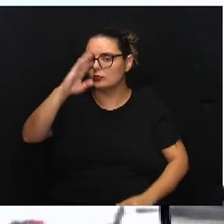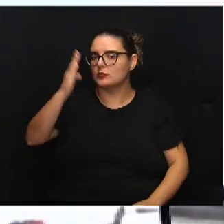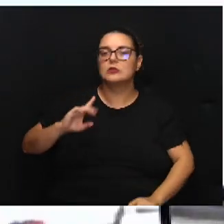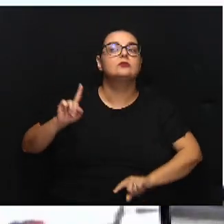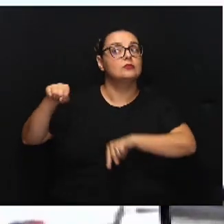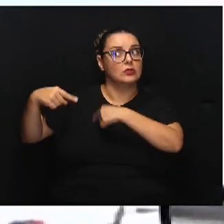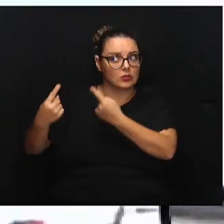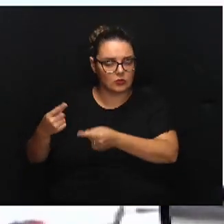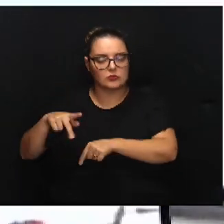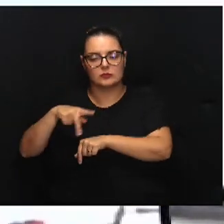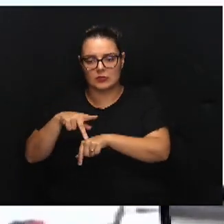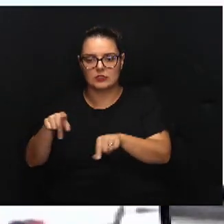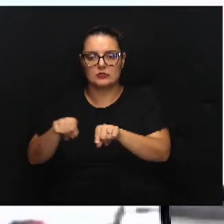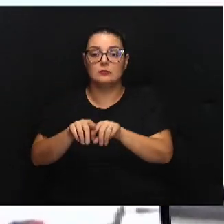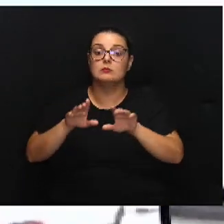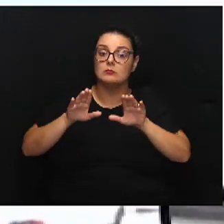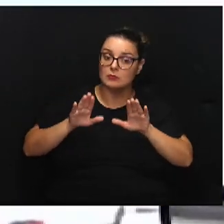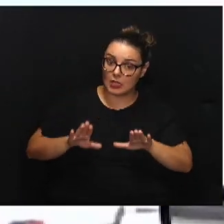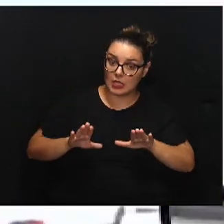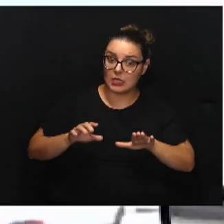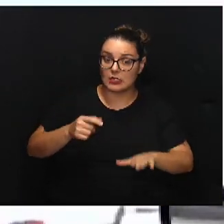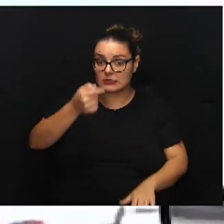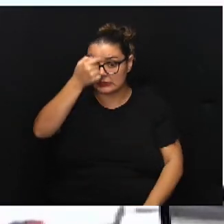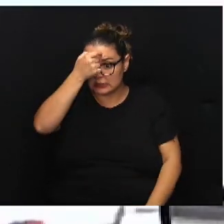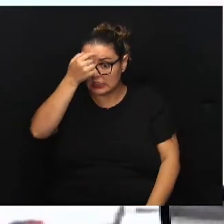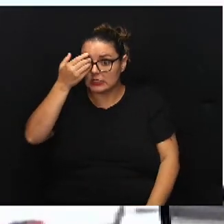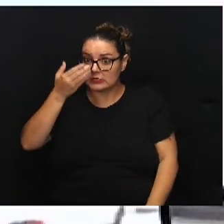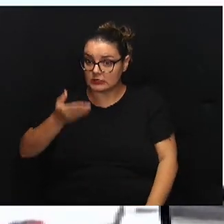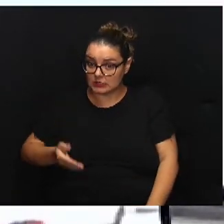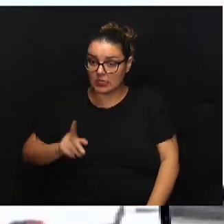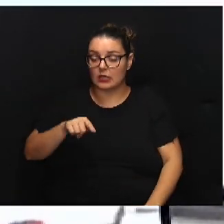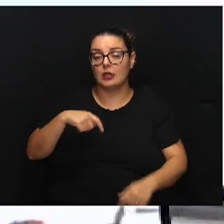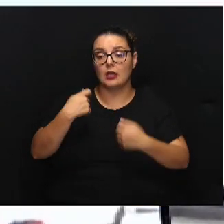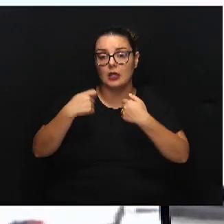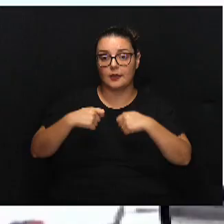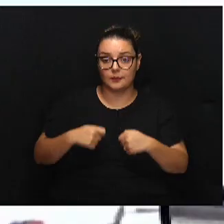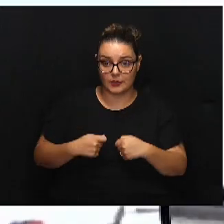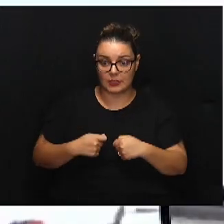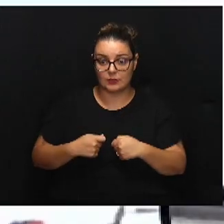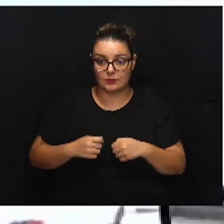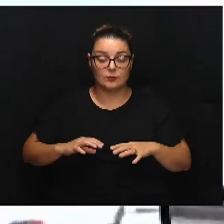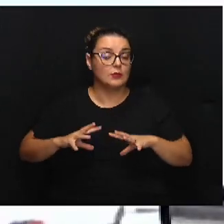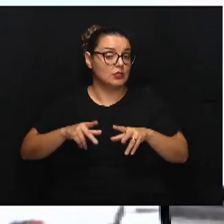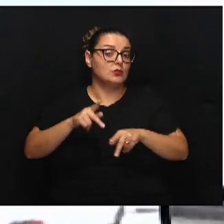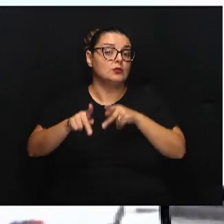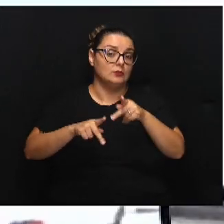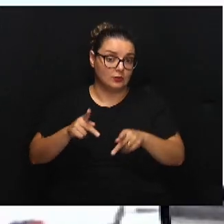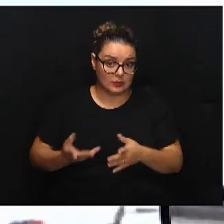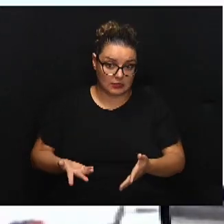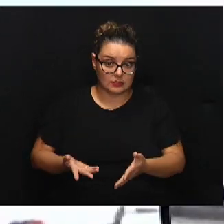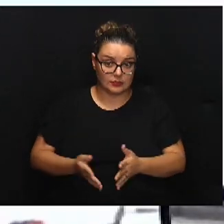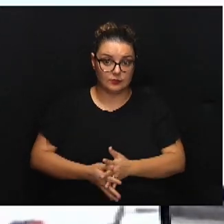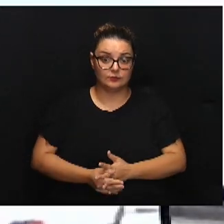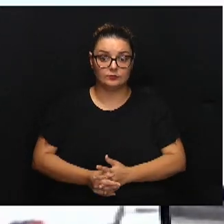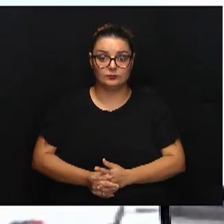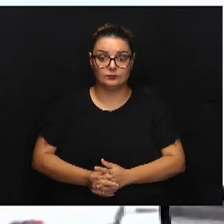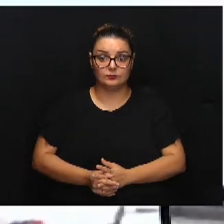também, mas essa conscientização, ela é necessária para toda a população.